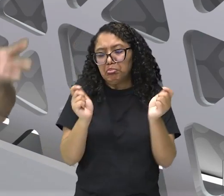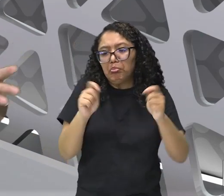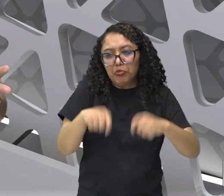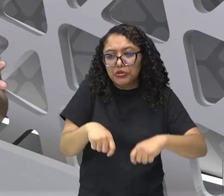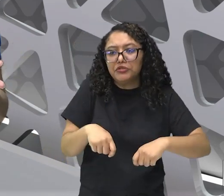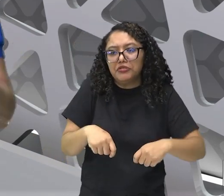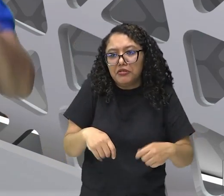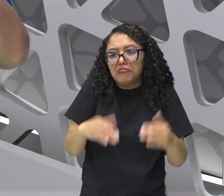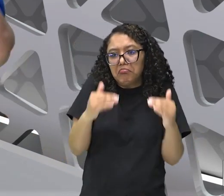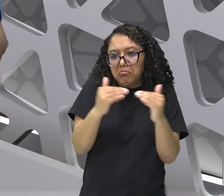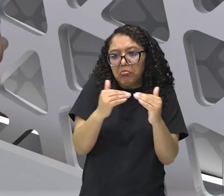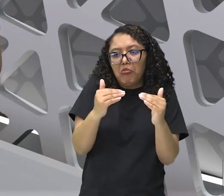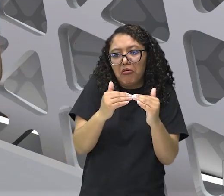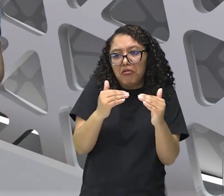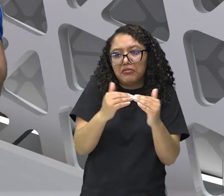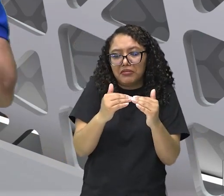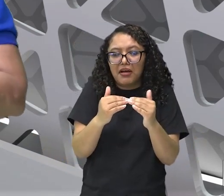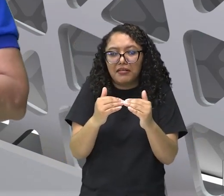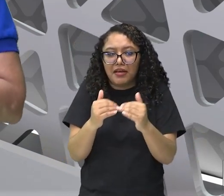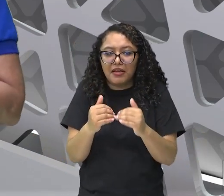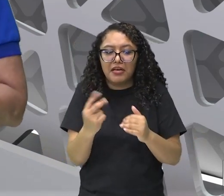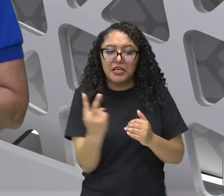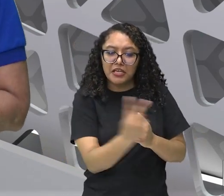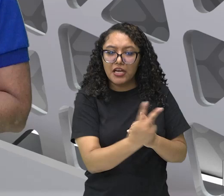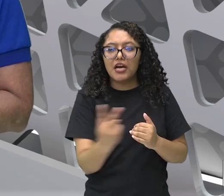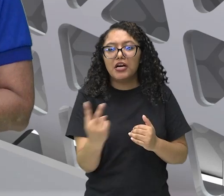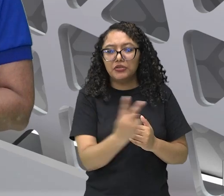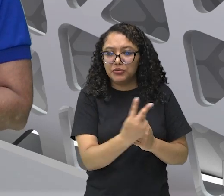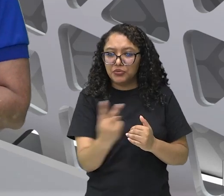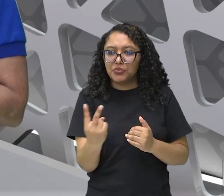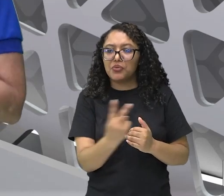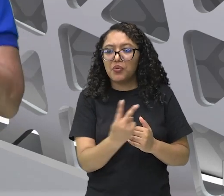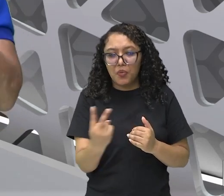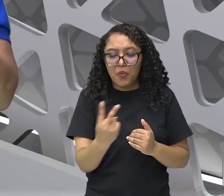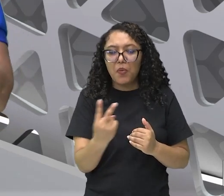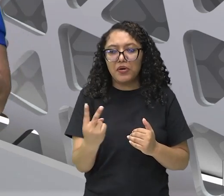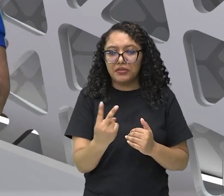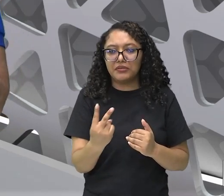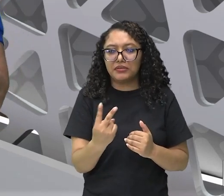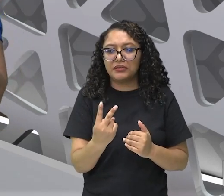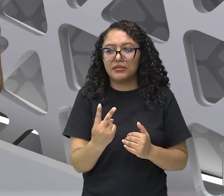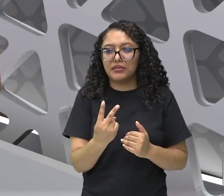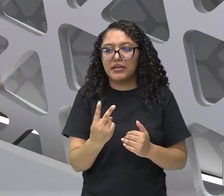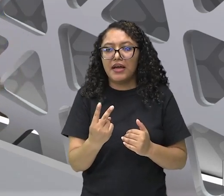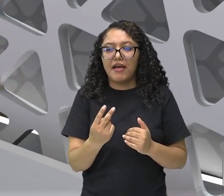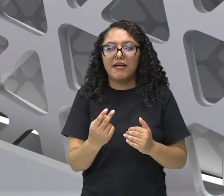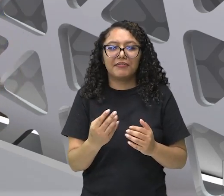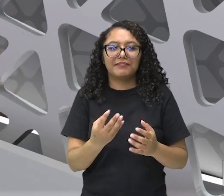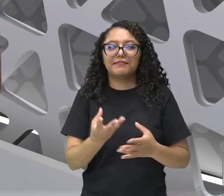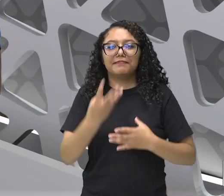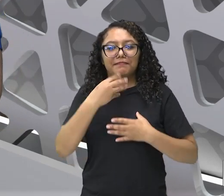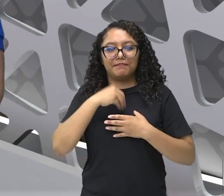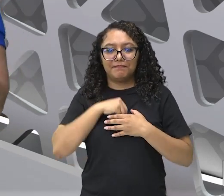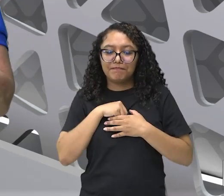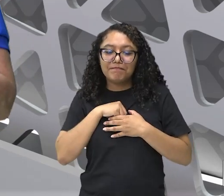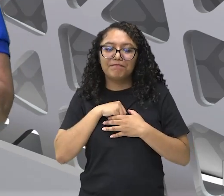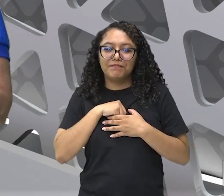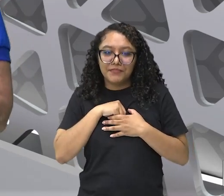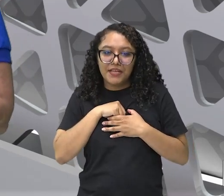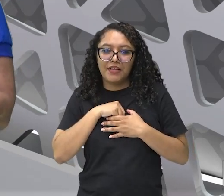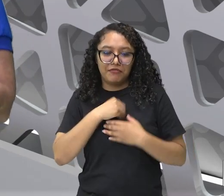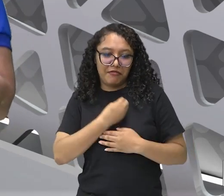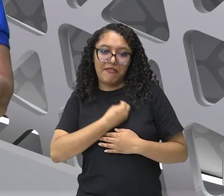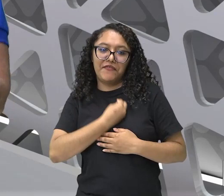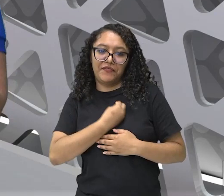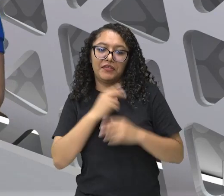Que as duas, a imanência e a transcendência, as duas estão na nossa vida e